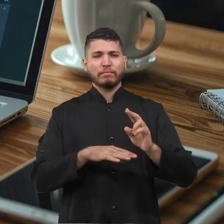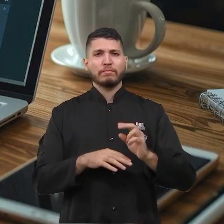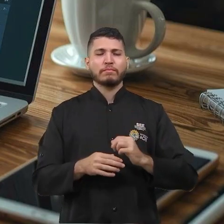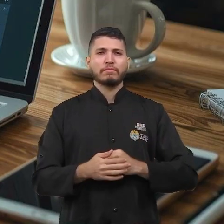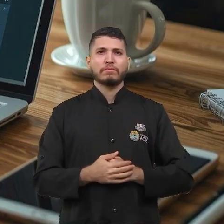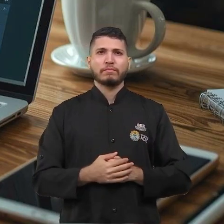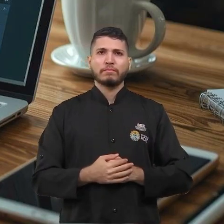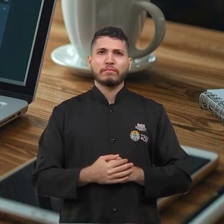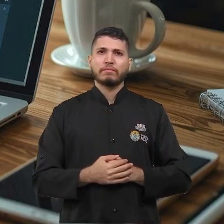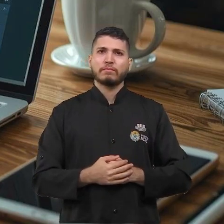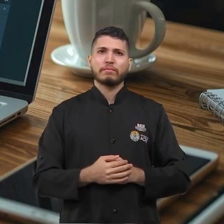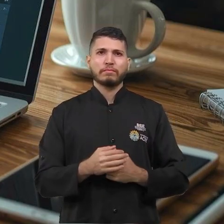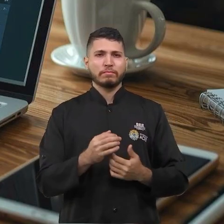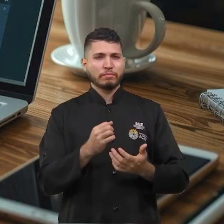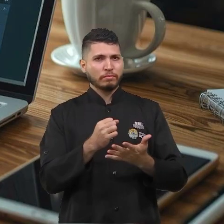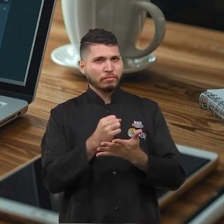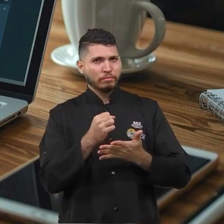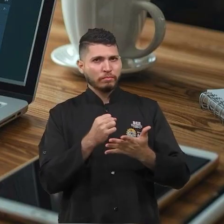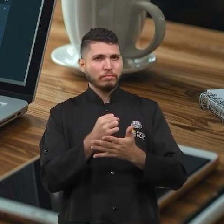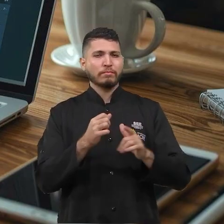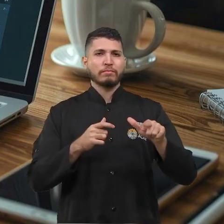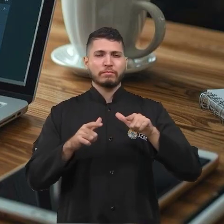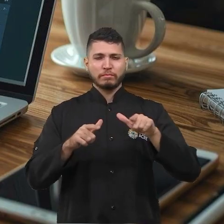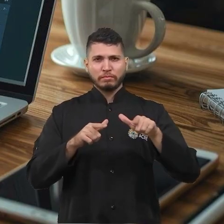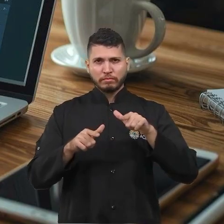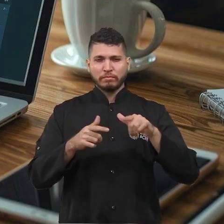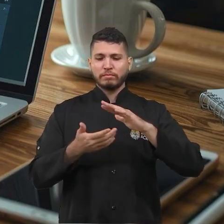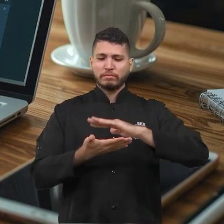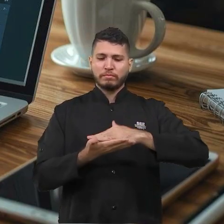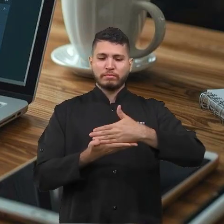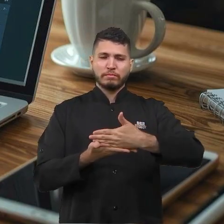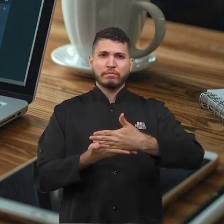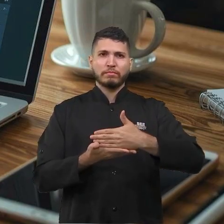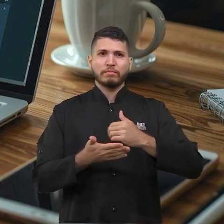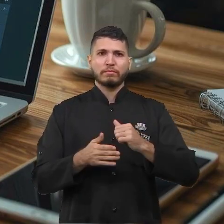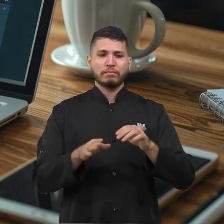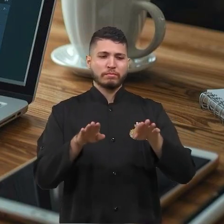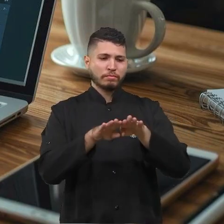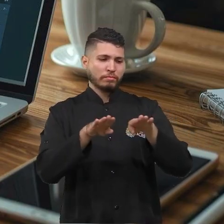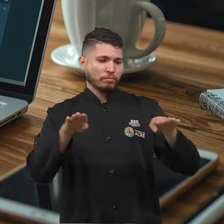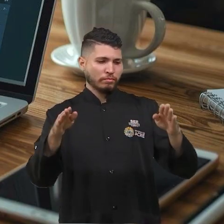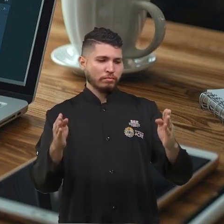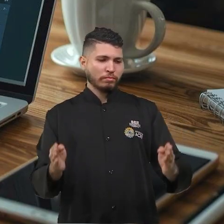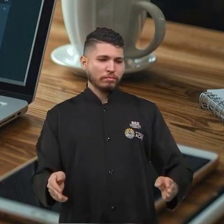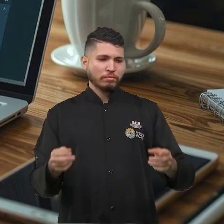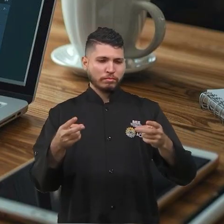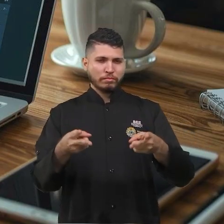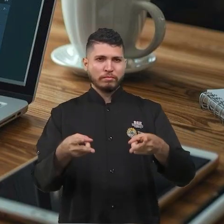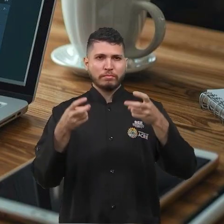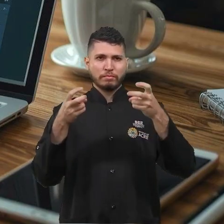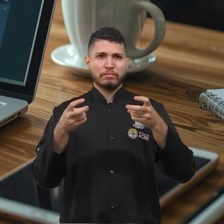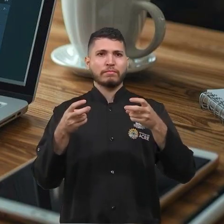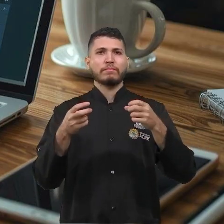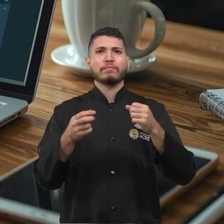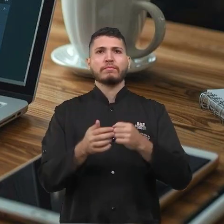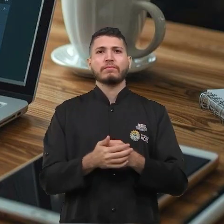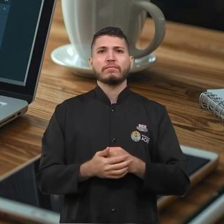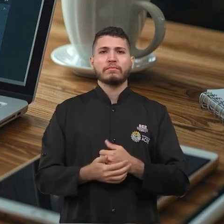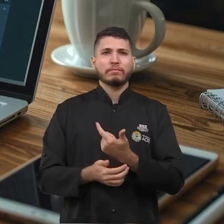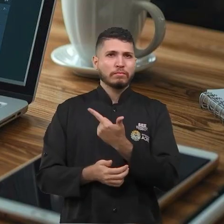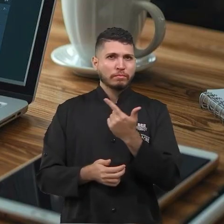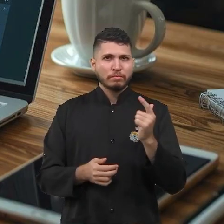aí como aparelho de trabalho o notebook, e na mesa percebam também que essa pessoa tem